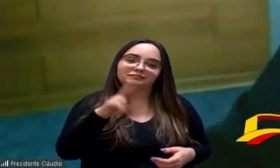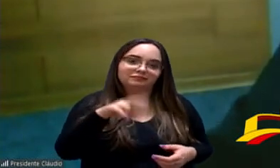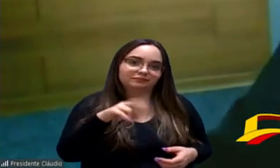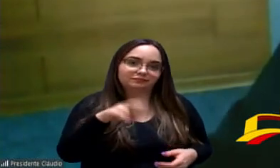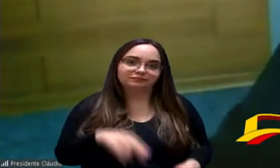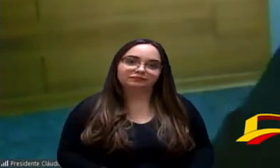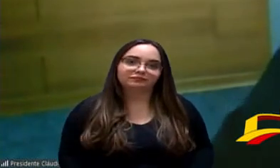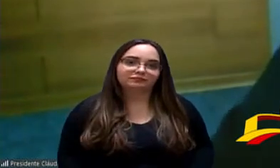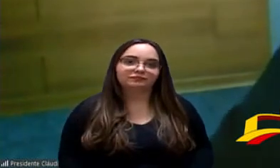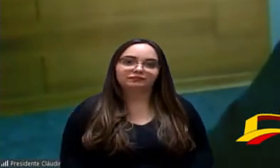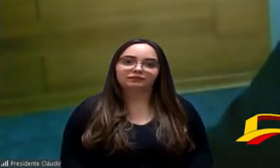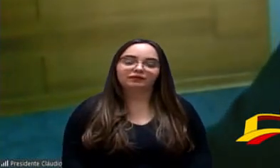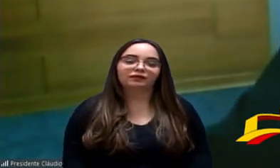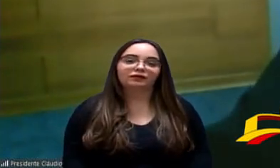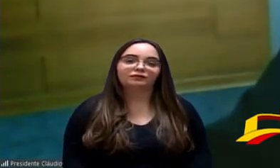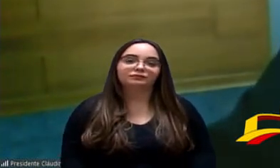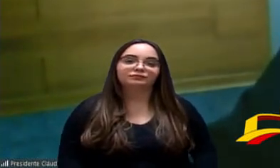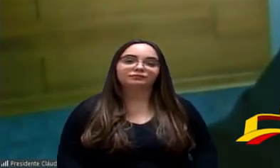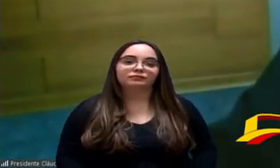Excelência, vereador.